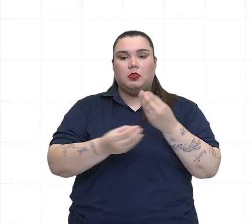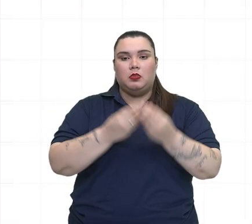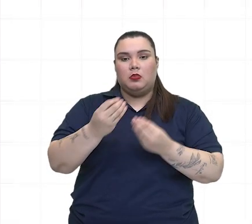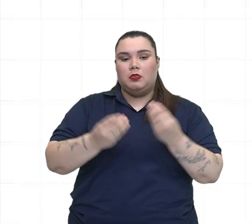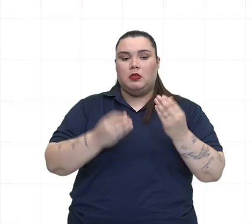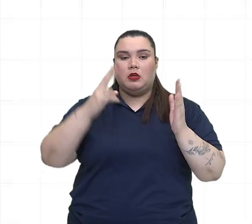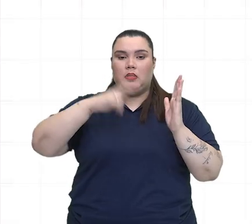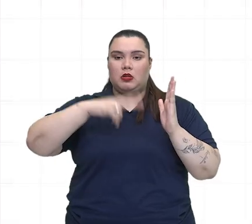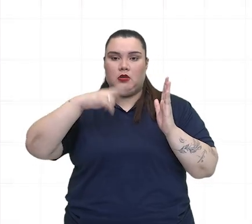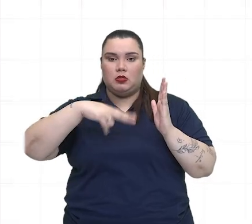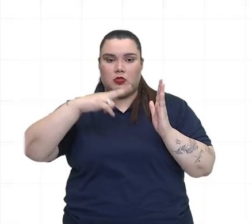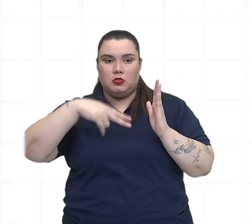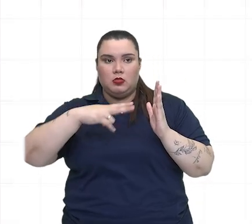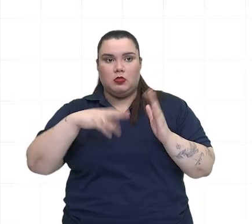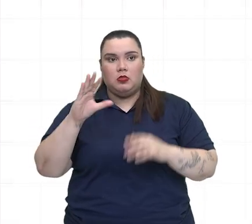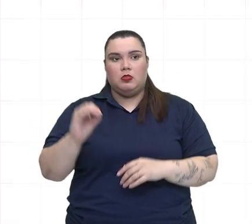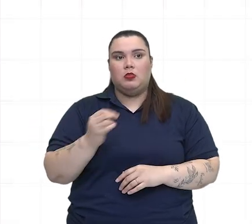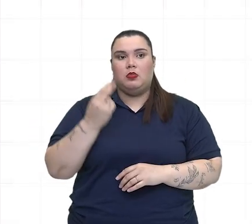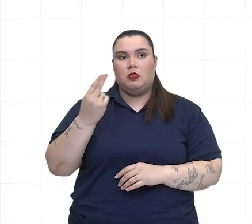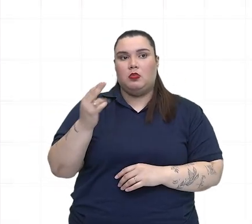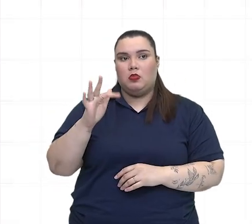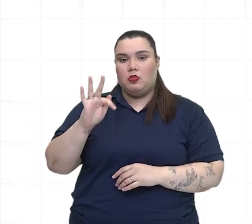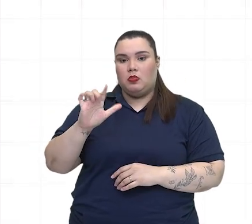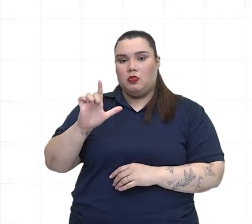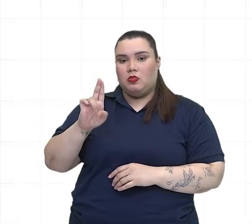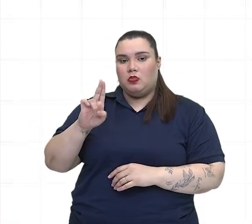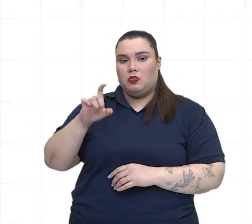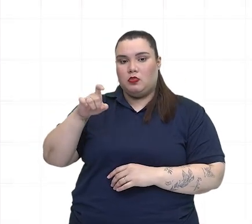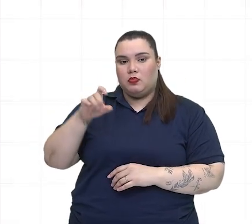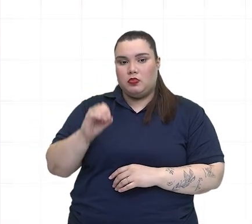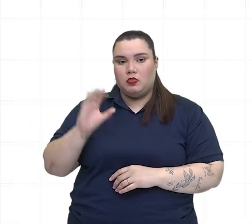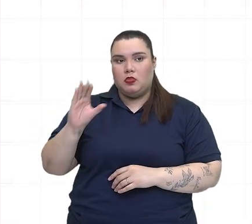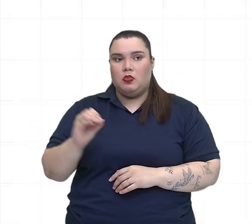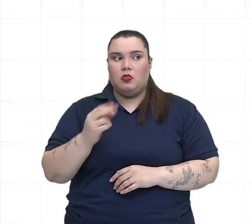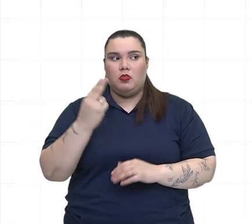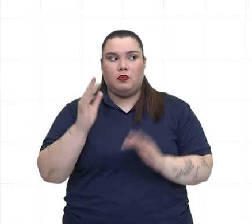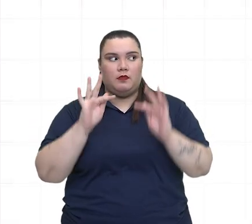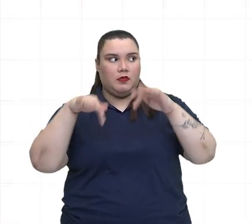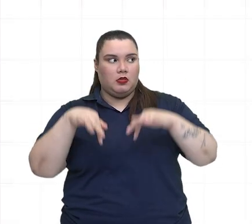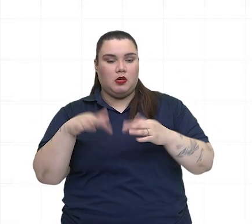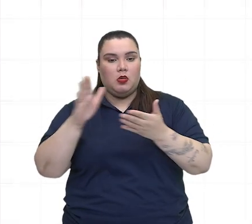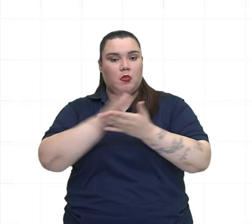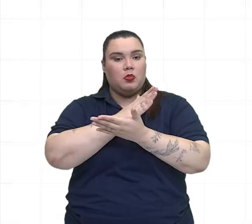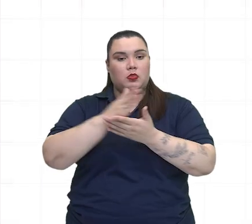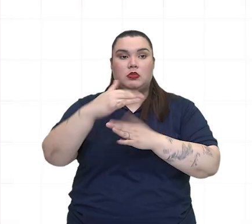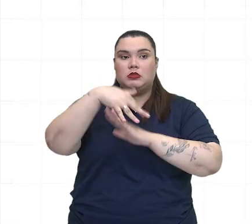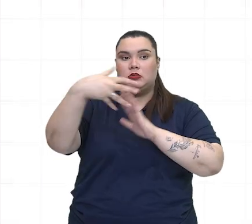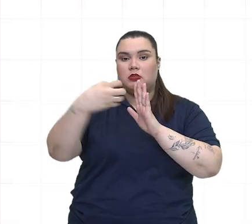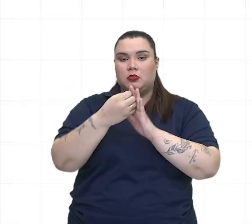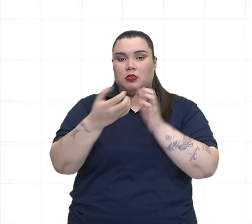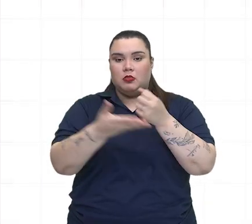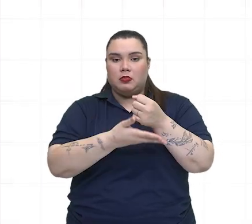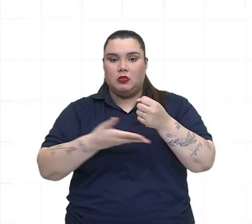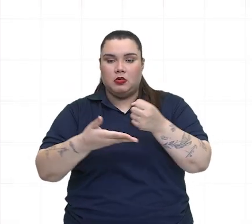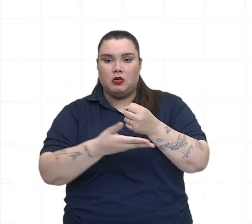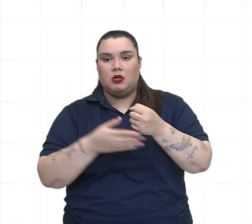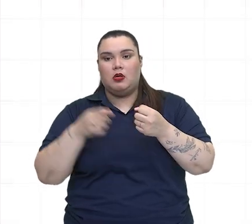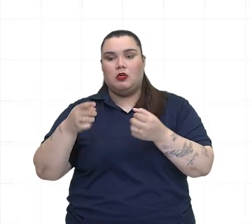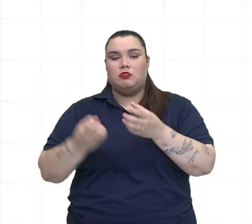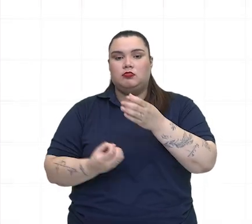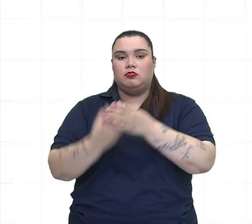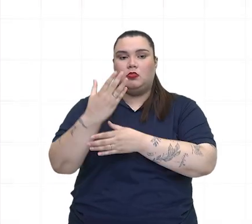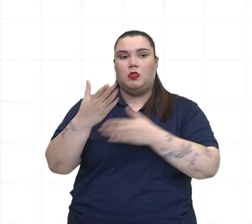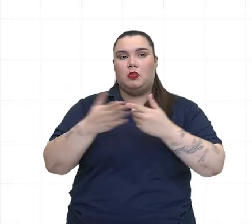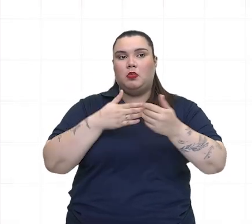sentido de leitura, ou fluxo e um fim. Alguns símbolos básicos são usados na